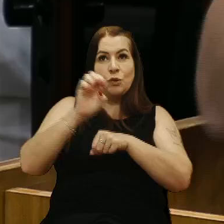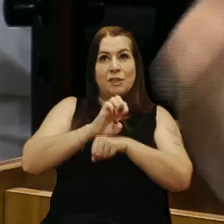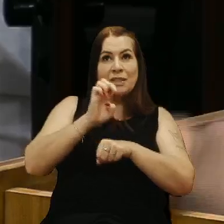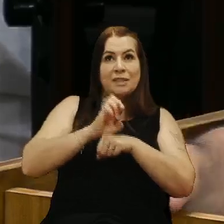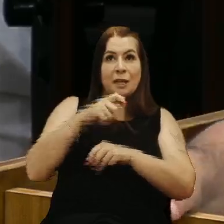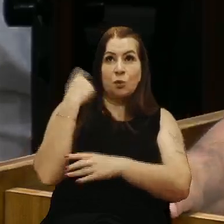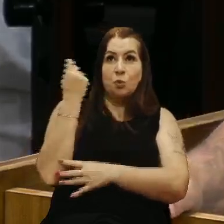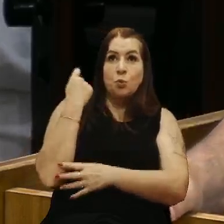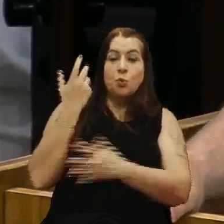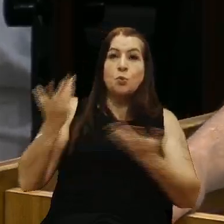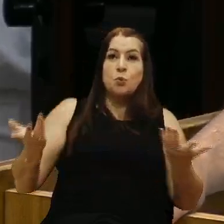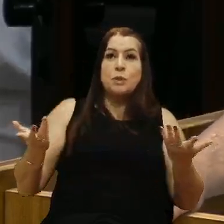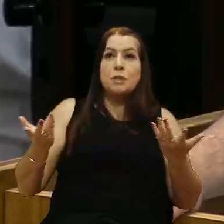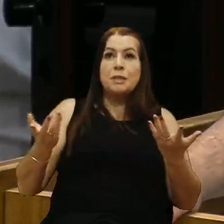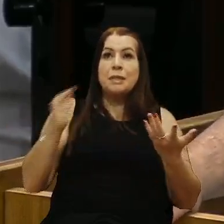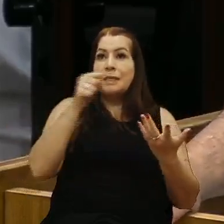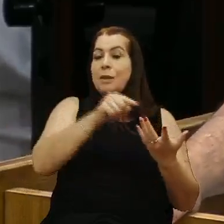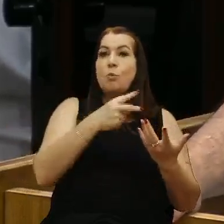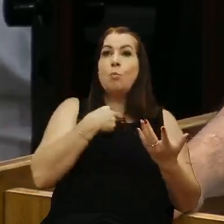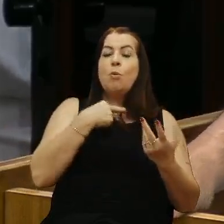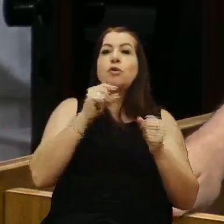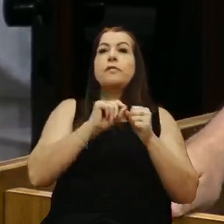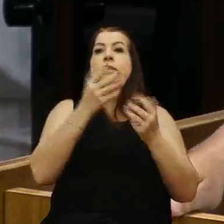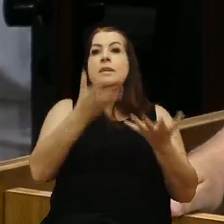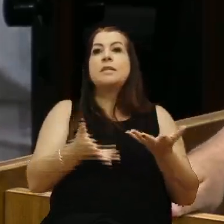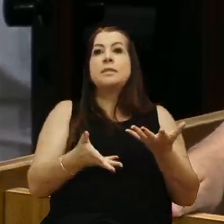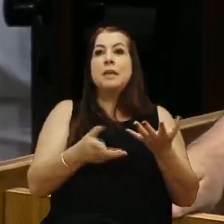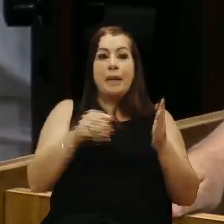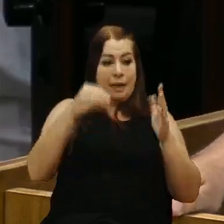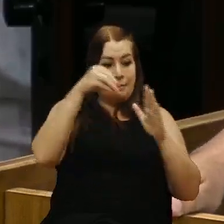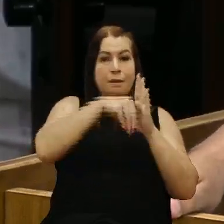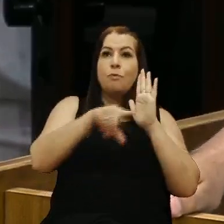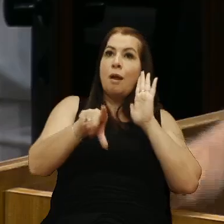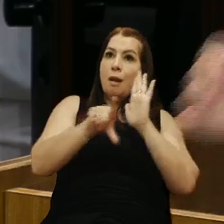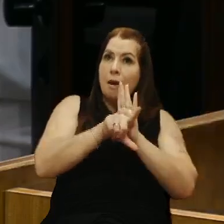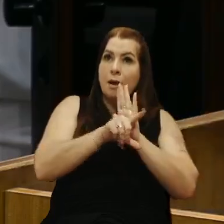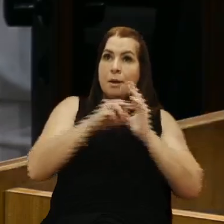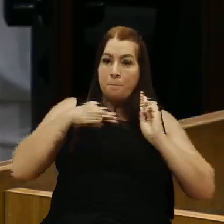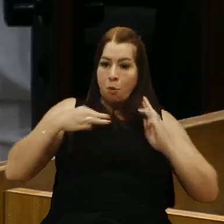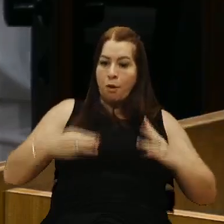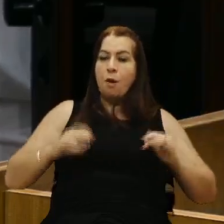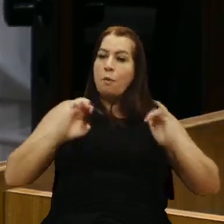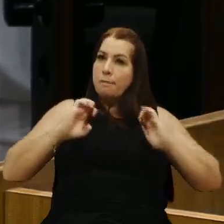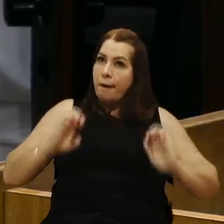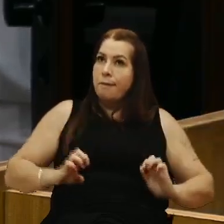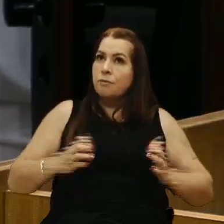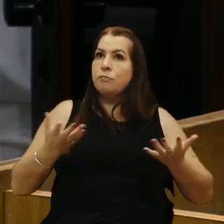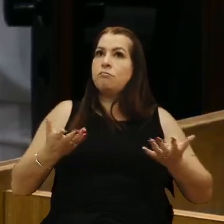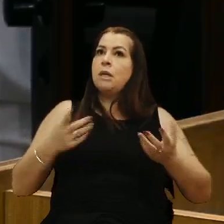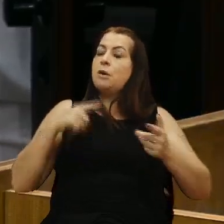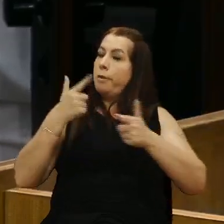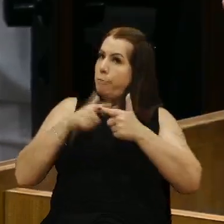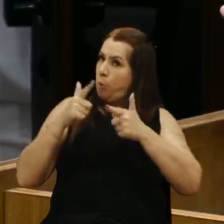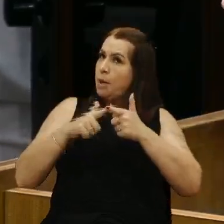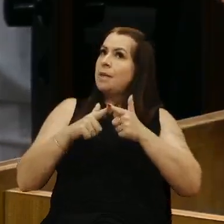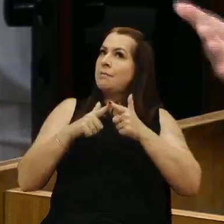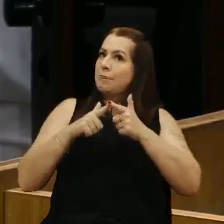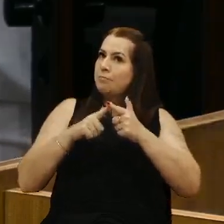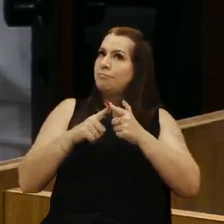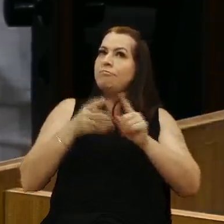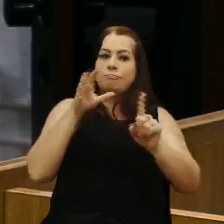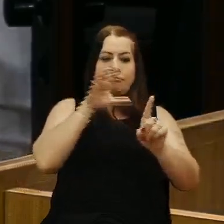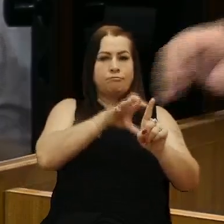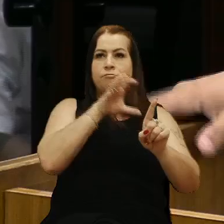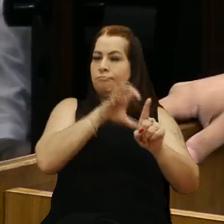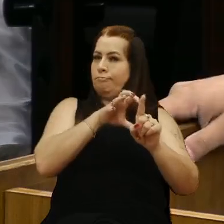do Rio Grande do Sul, se ele não pode fazer isso, que é legal, moral e ético, nós temos um problema na influência e